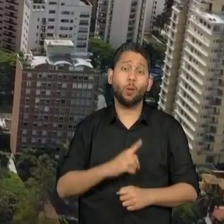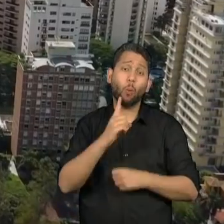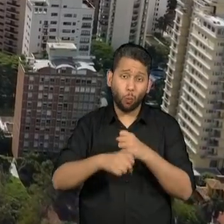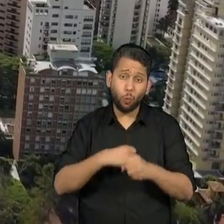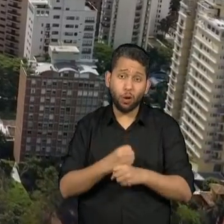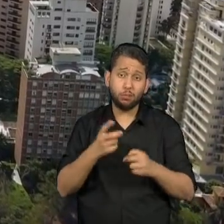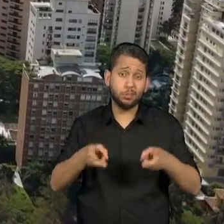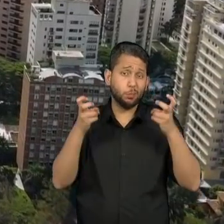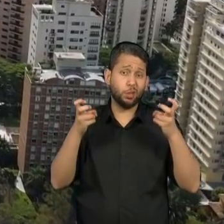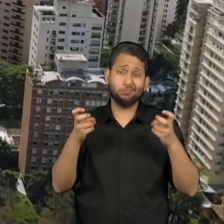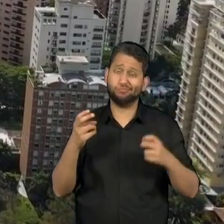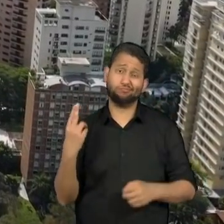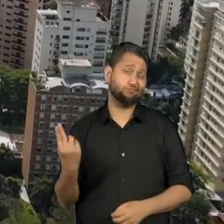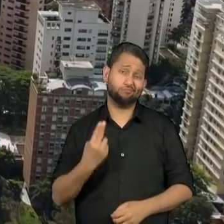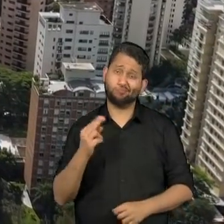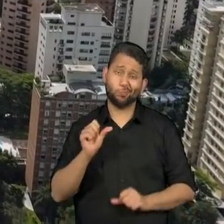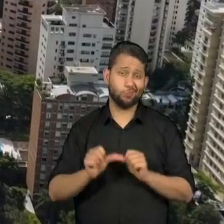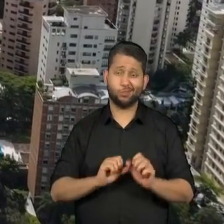acontecer.